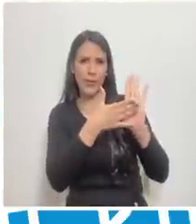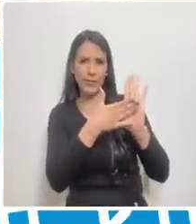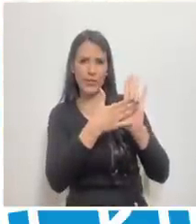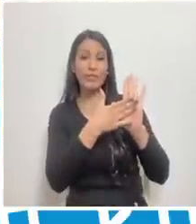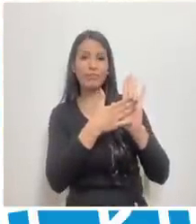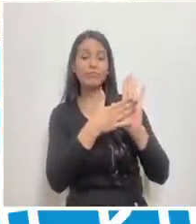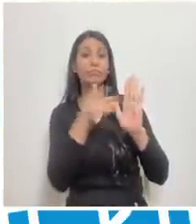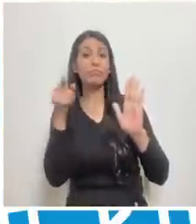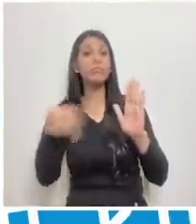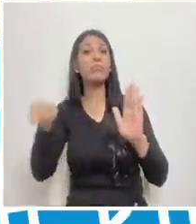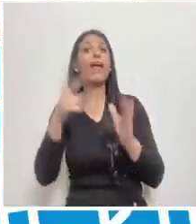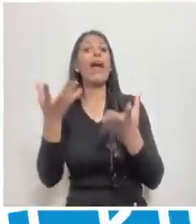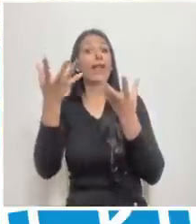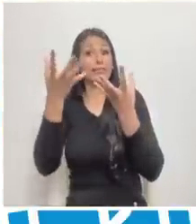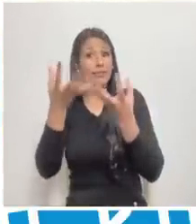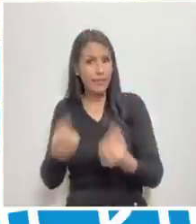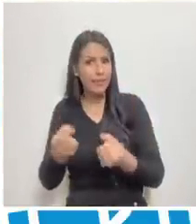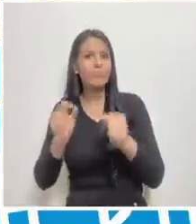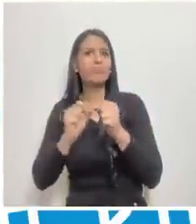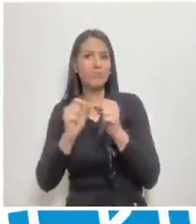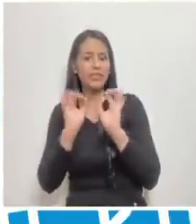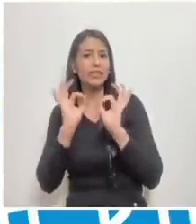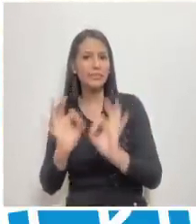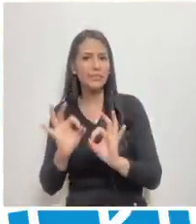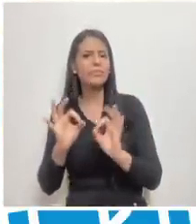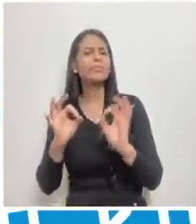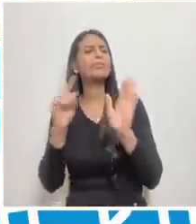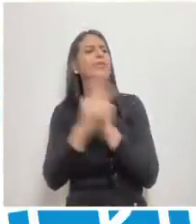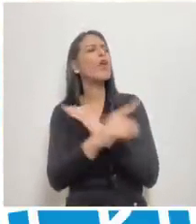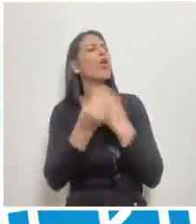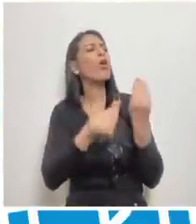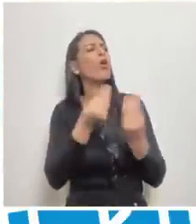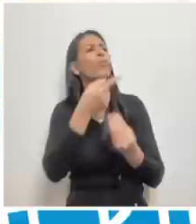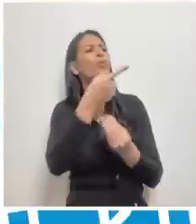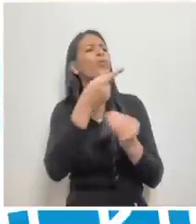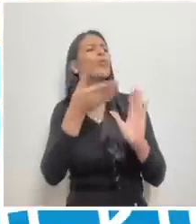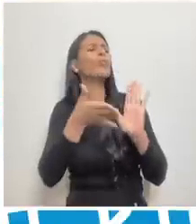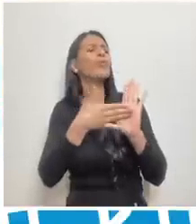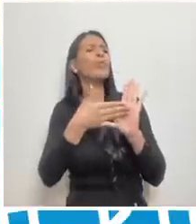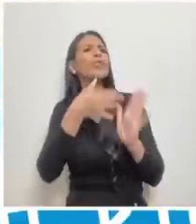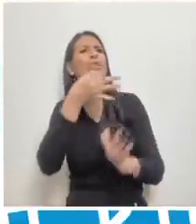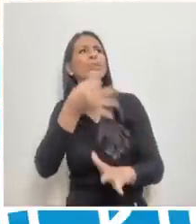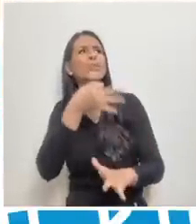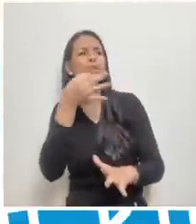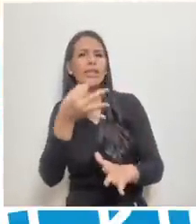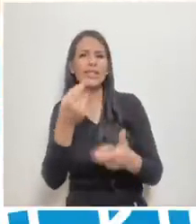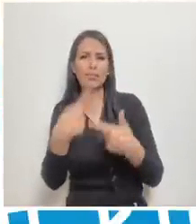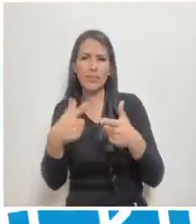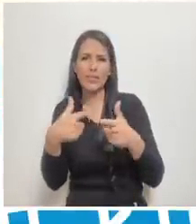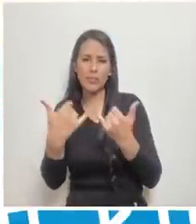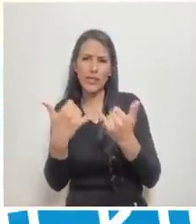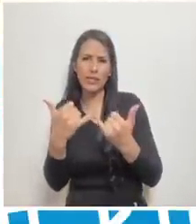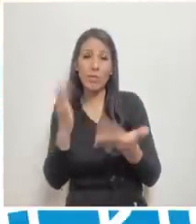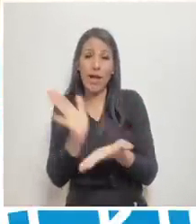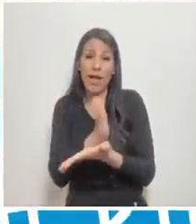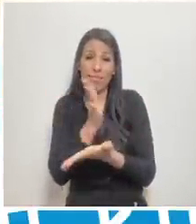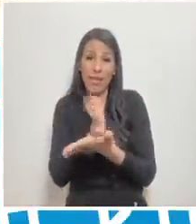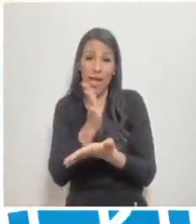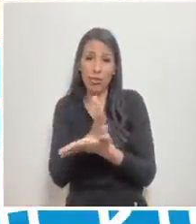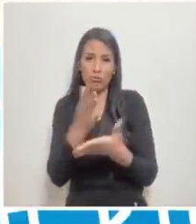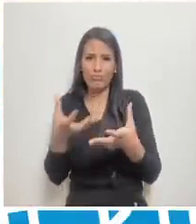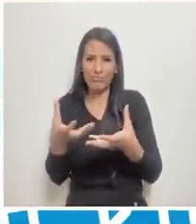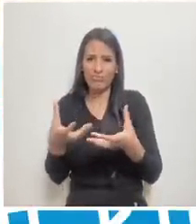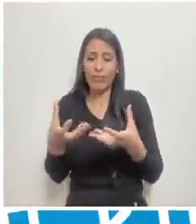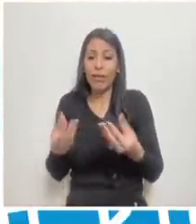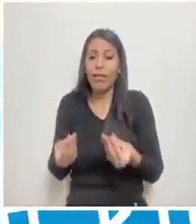fossem feitas as distribuições para essa divisão dos cadernos numa determinada turma? A